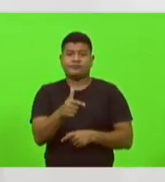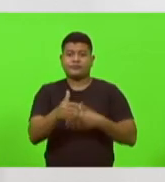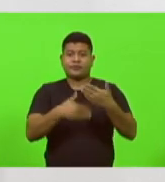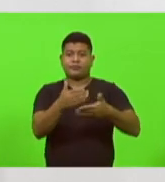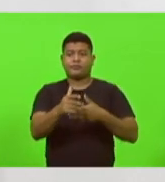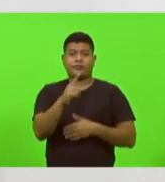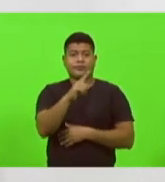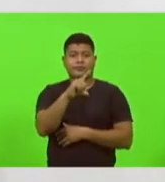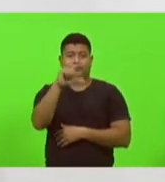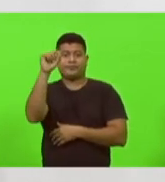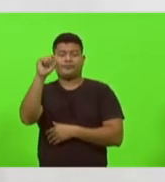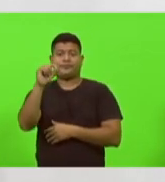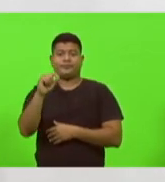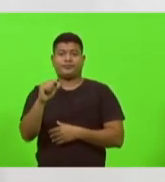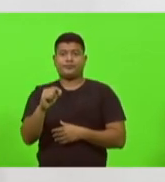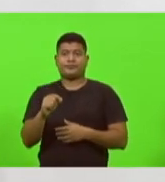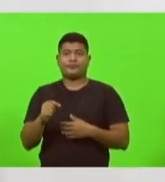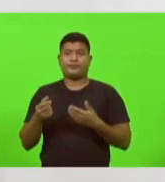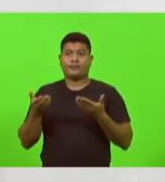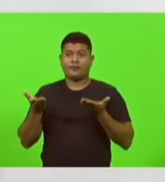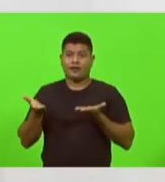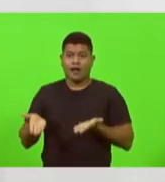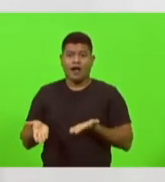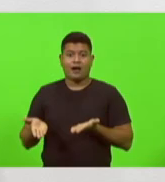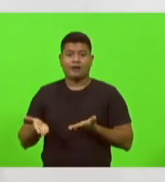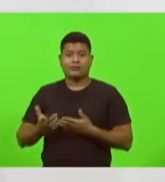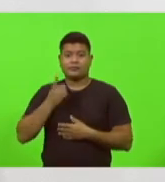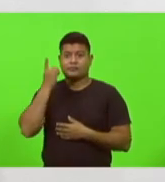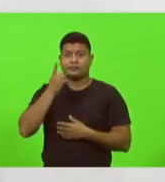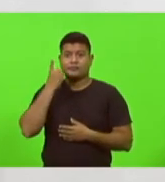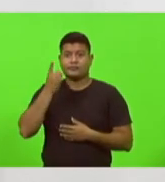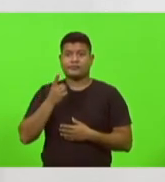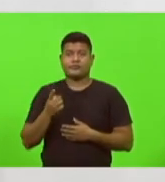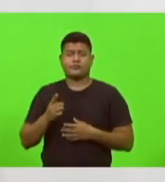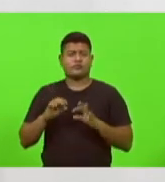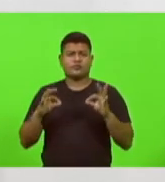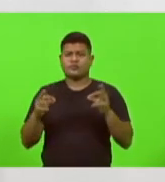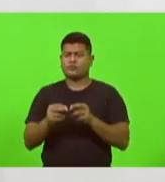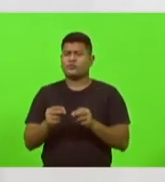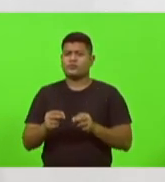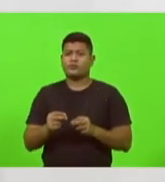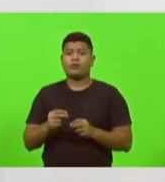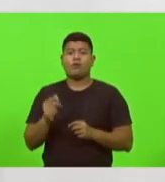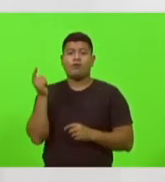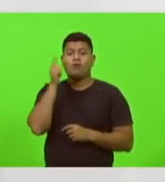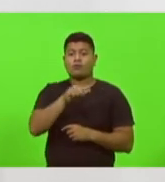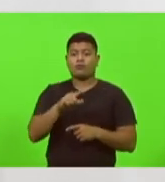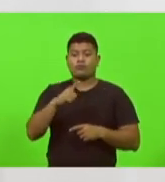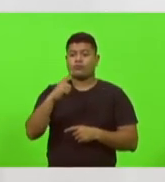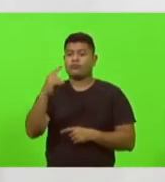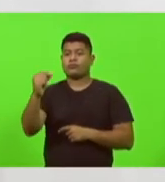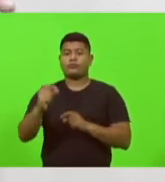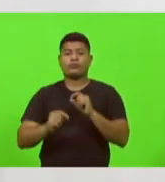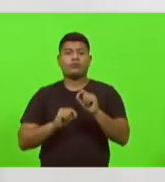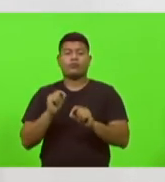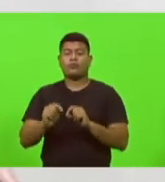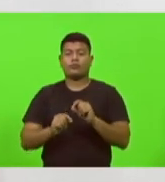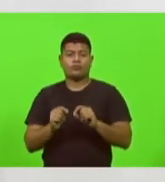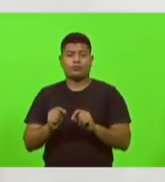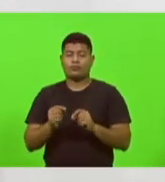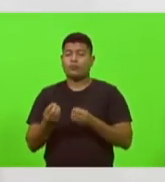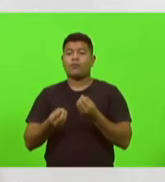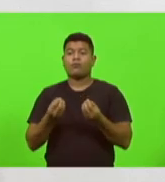dos deputados que fazem a legenda. Todos nós, a maioria, chegamos aqui com a ajuda de outros que não se